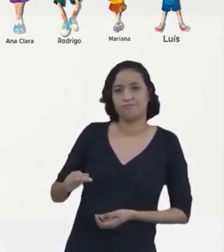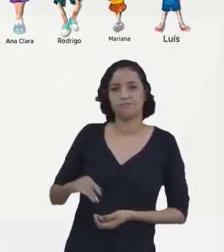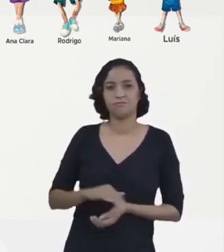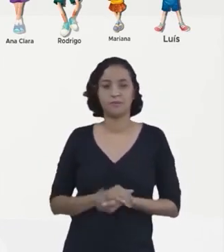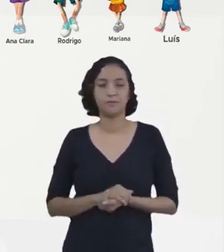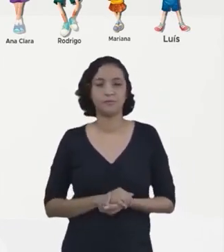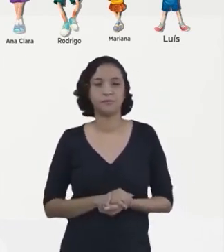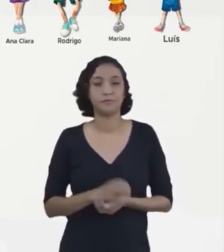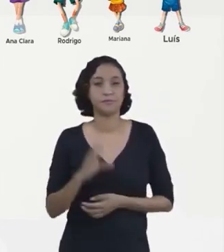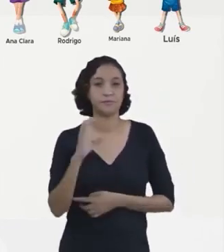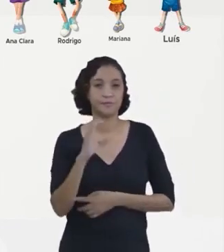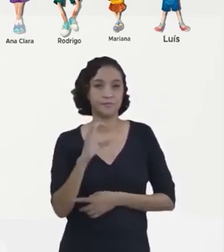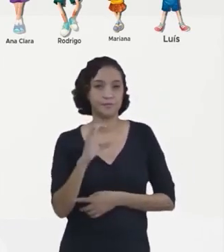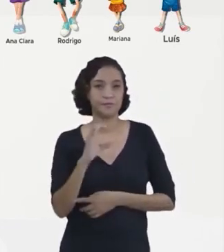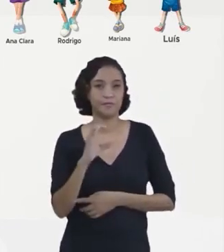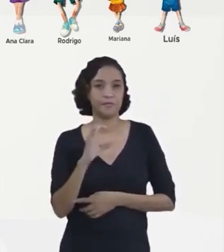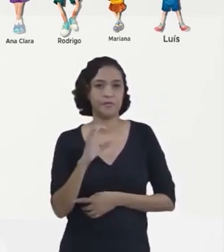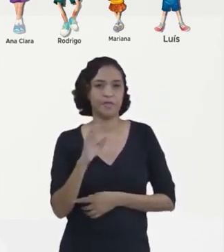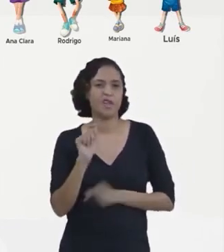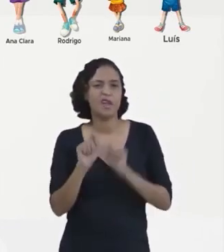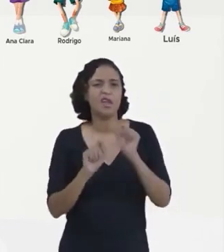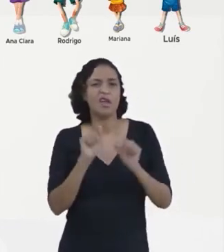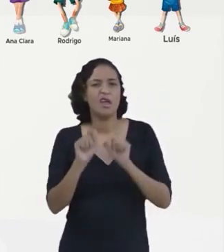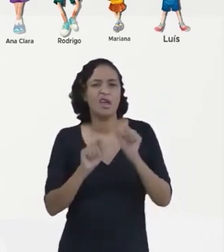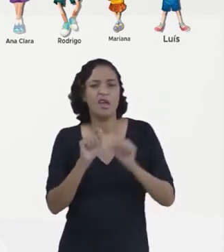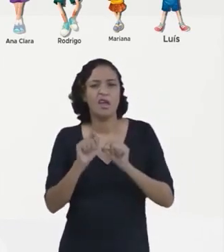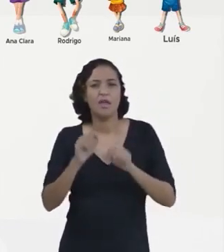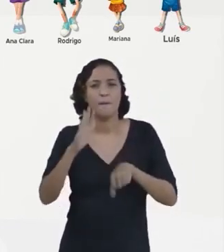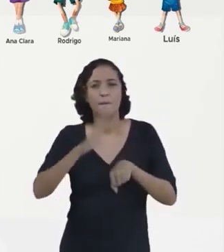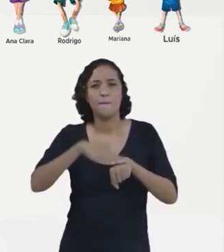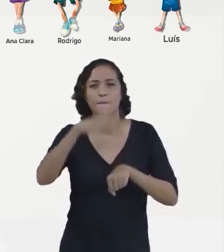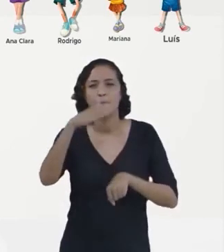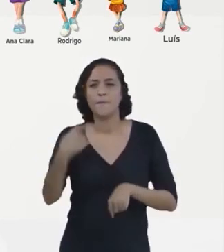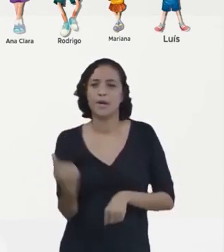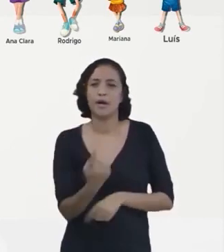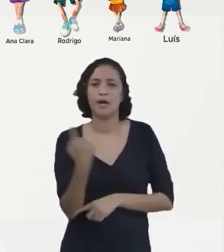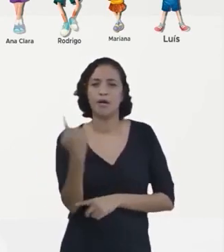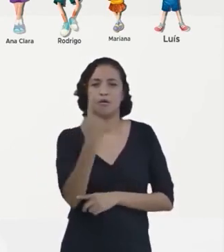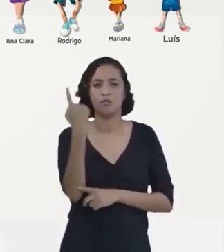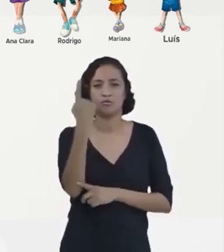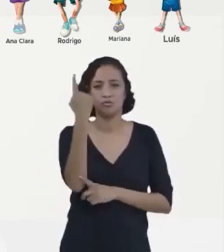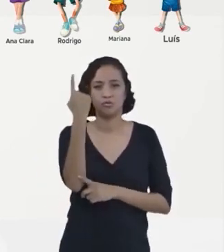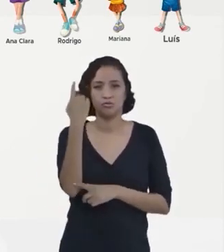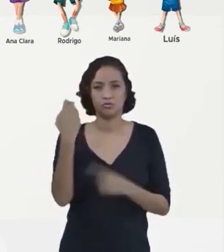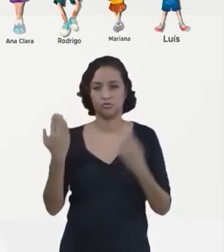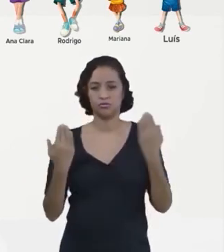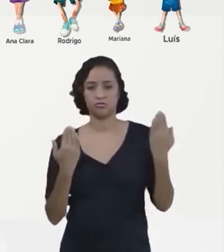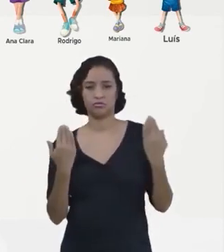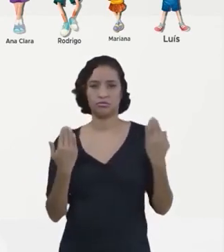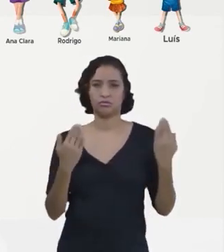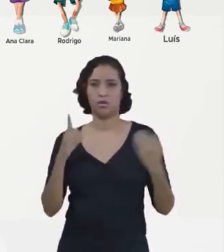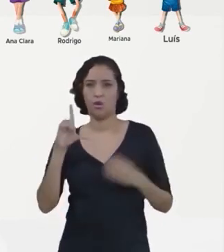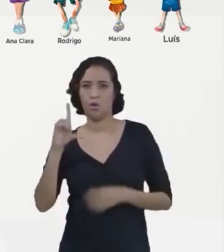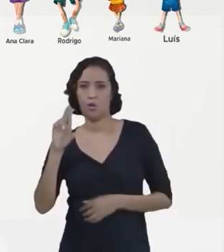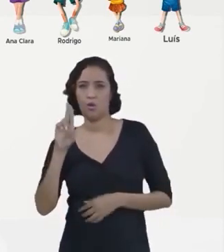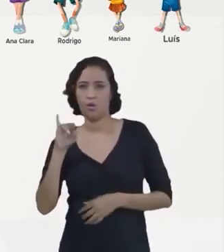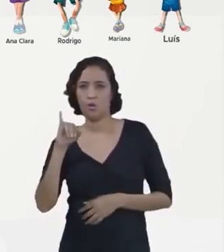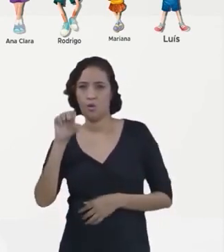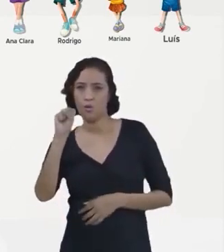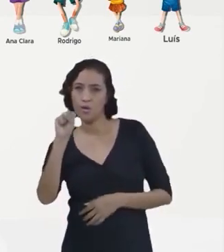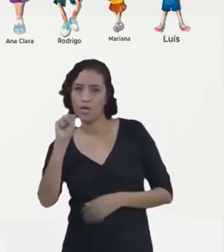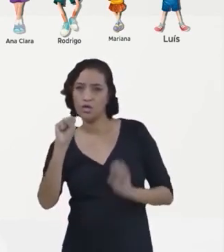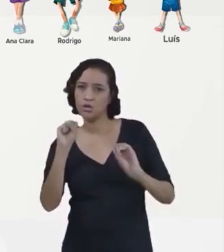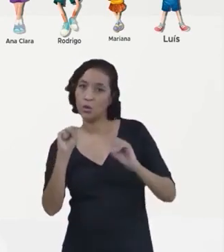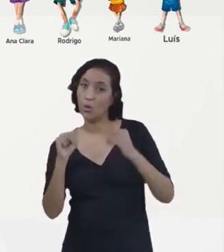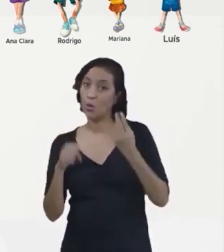C. Quem é mais alto? Luiz ou Mariana? E você?